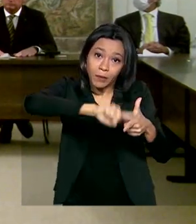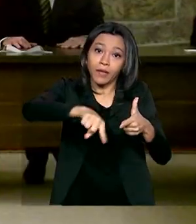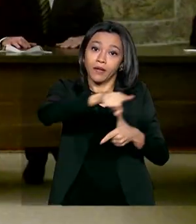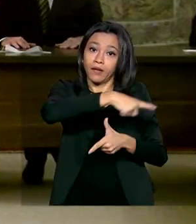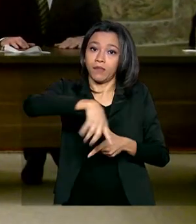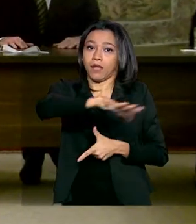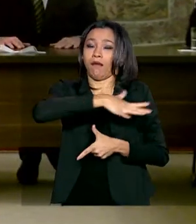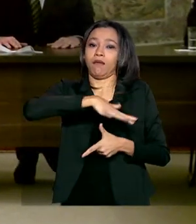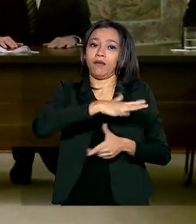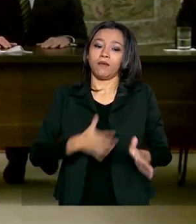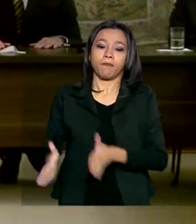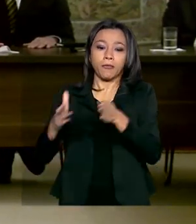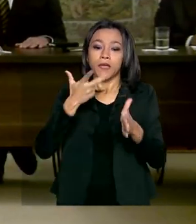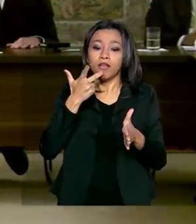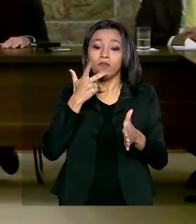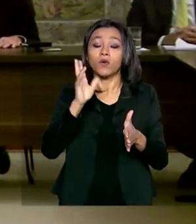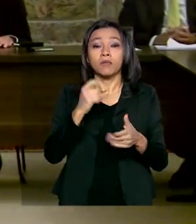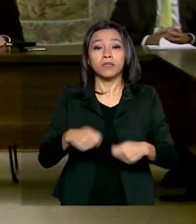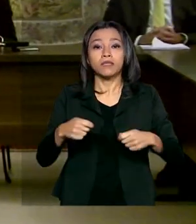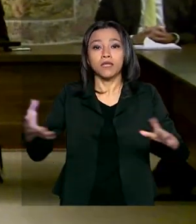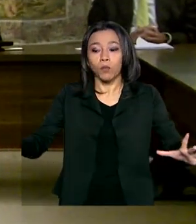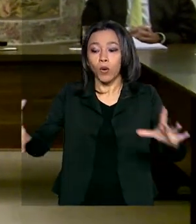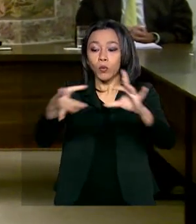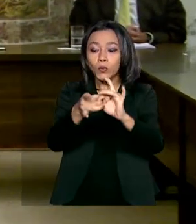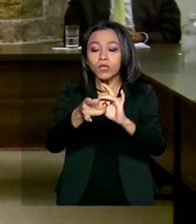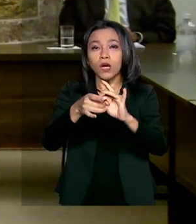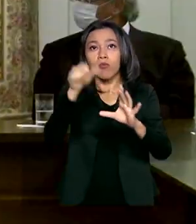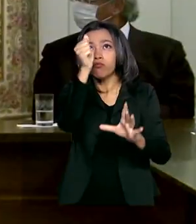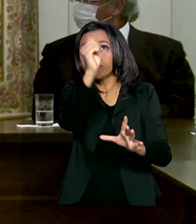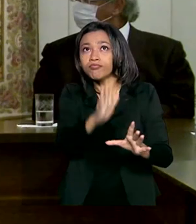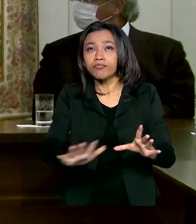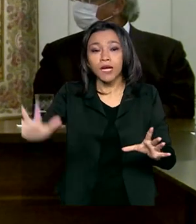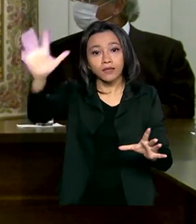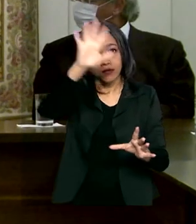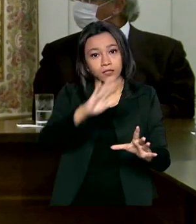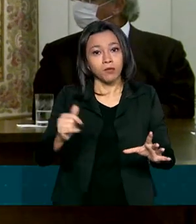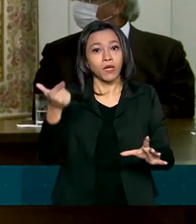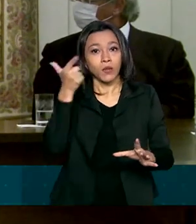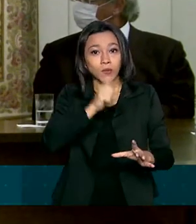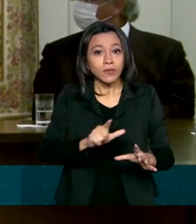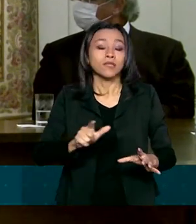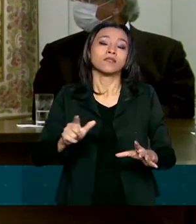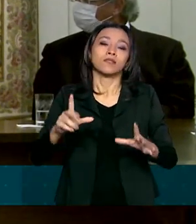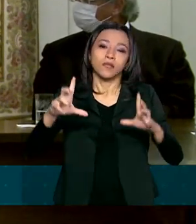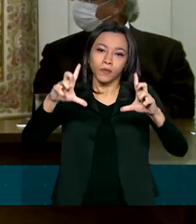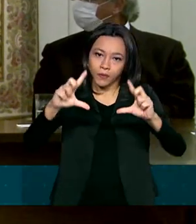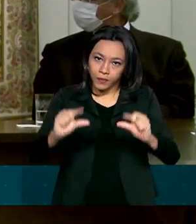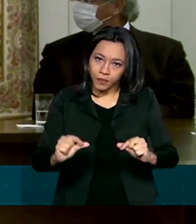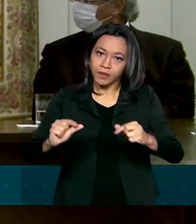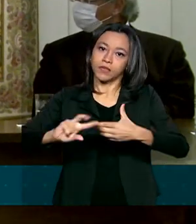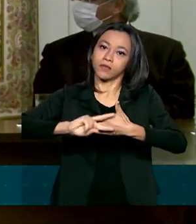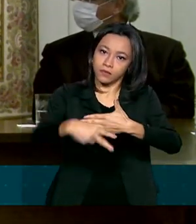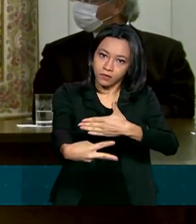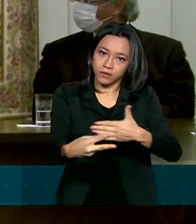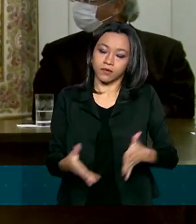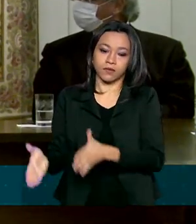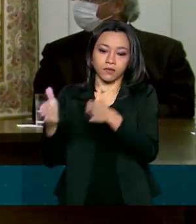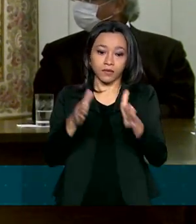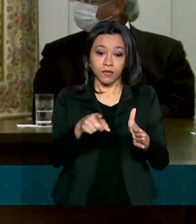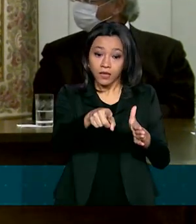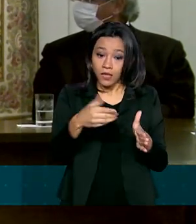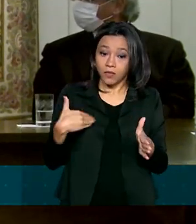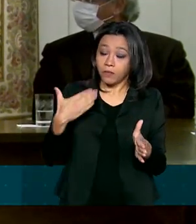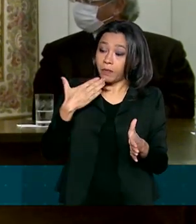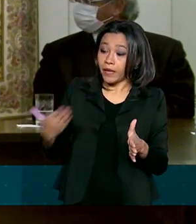e do governo e defendeu uma união nacional para enfrentar a crise. Então, essa coordenação, presidente, que eu penso que o